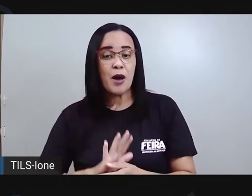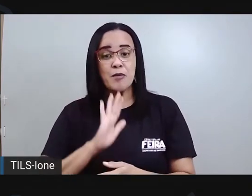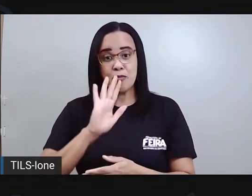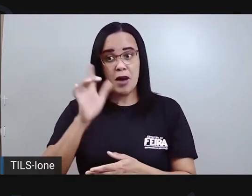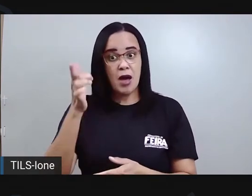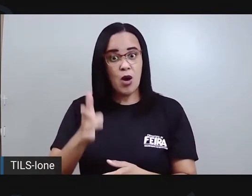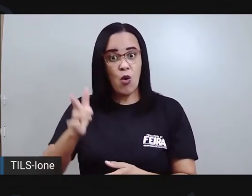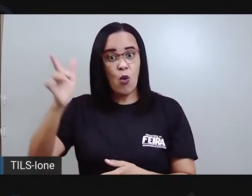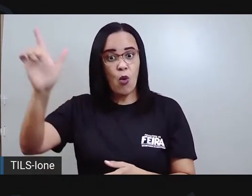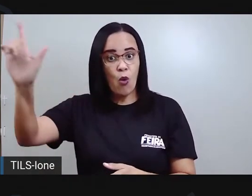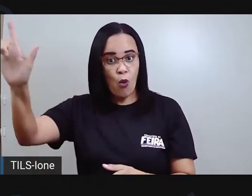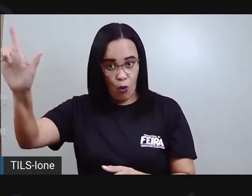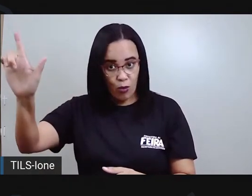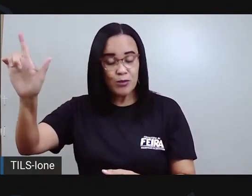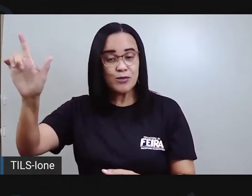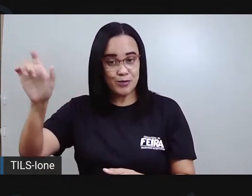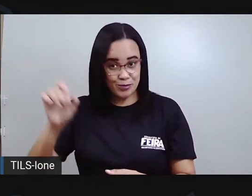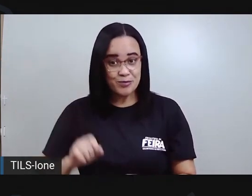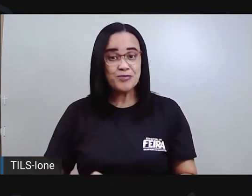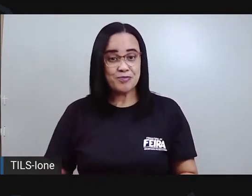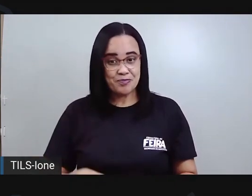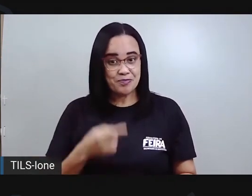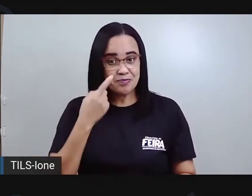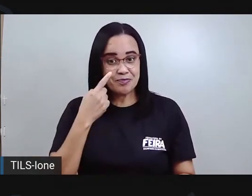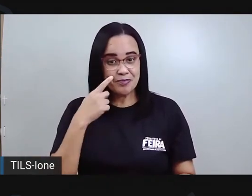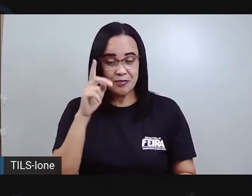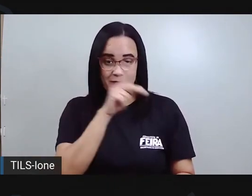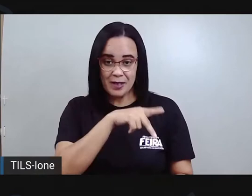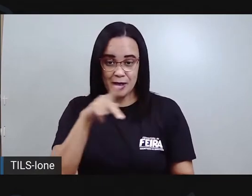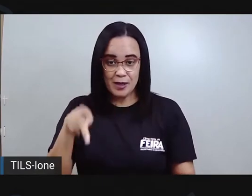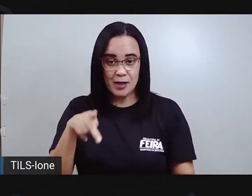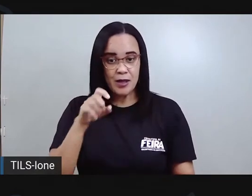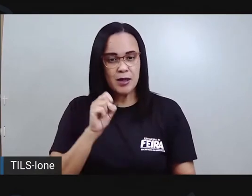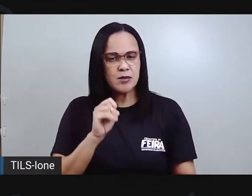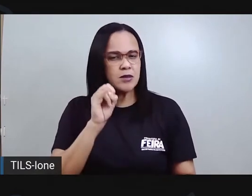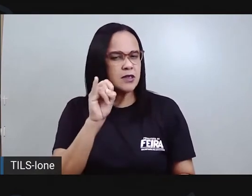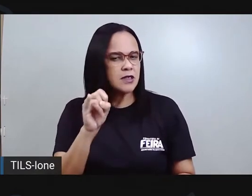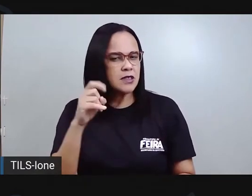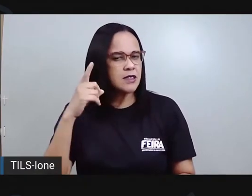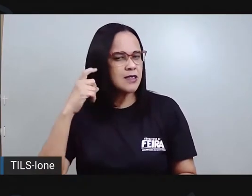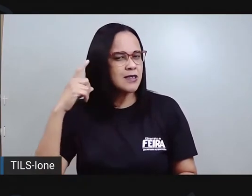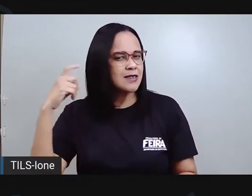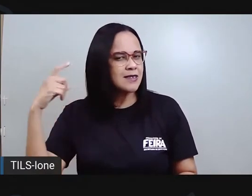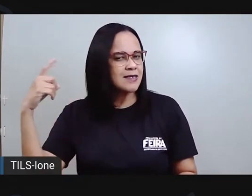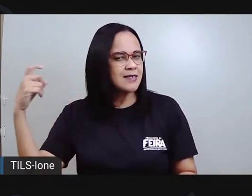agora a Procy dizer para gente que som é esse?